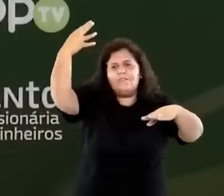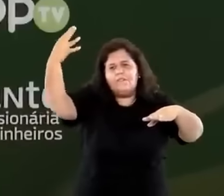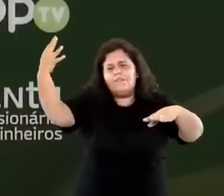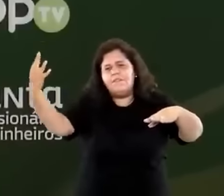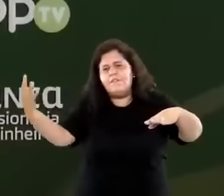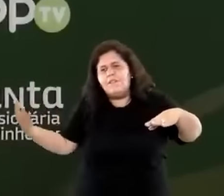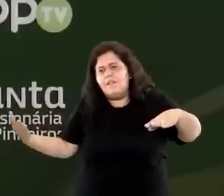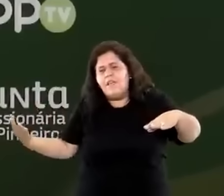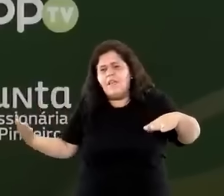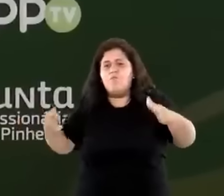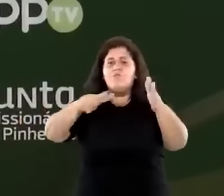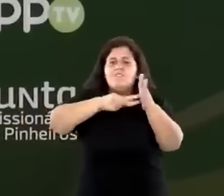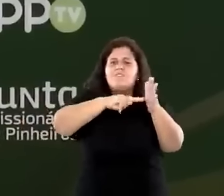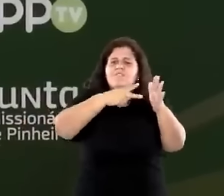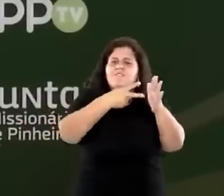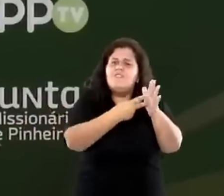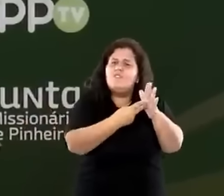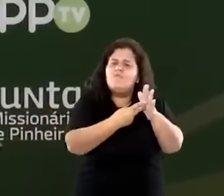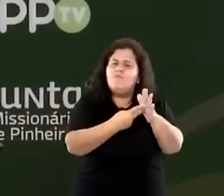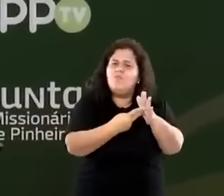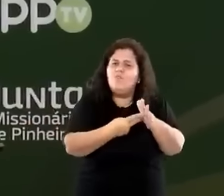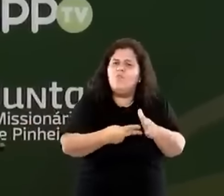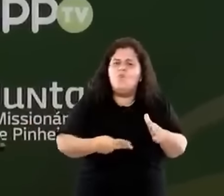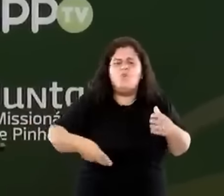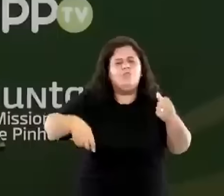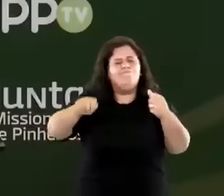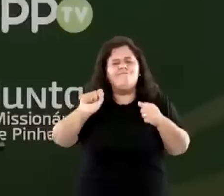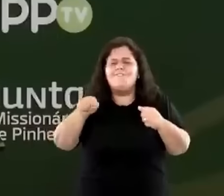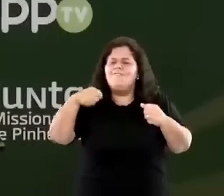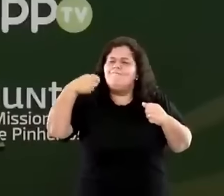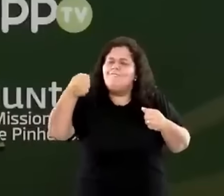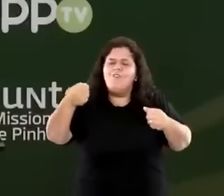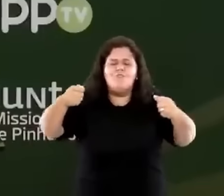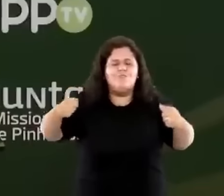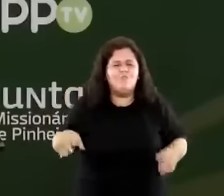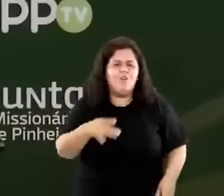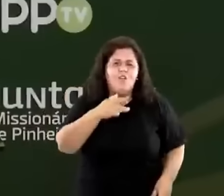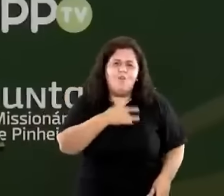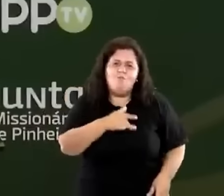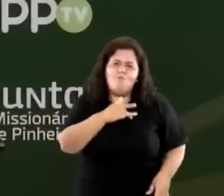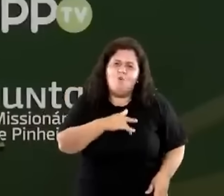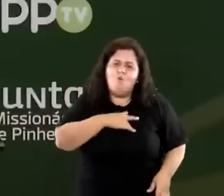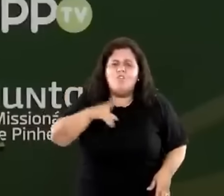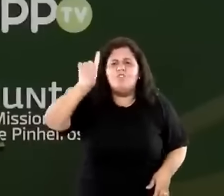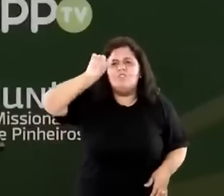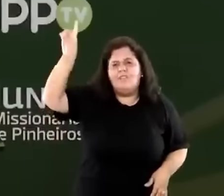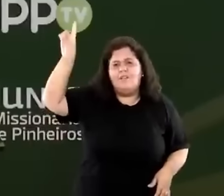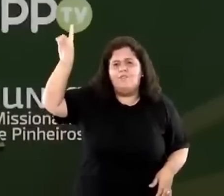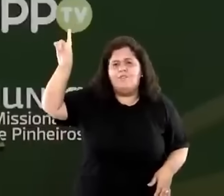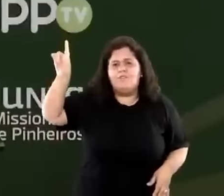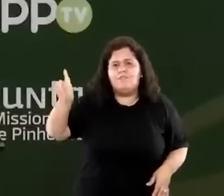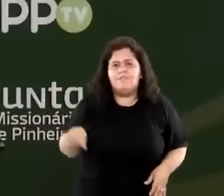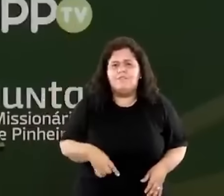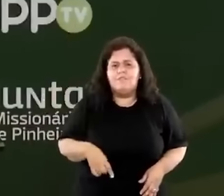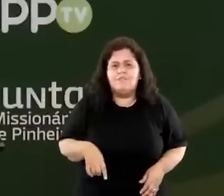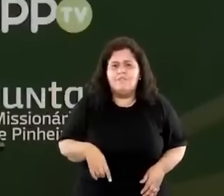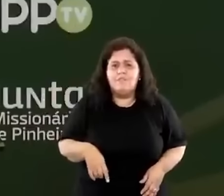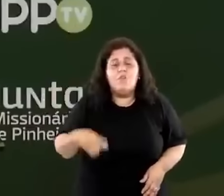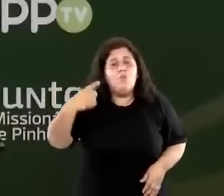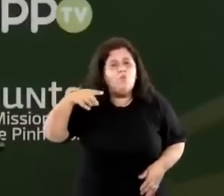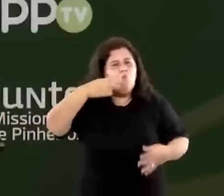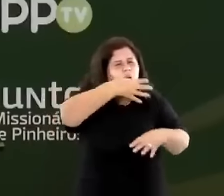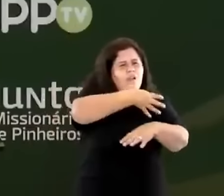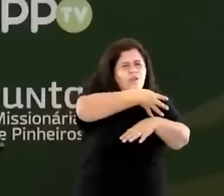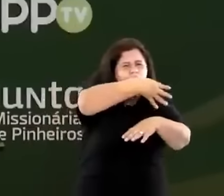da Aliança de Deus um sinal da misericórdia de Deus mas aqui na descrição de João o